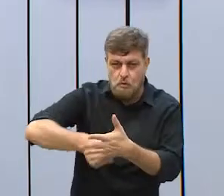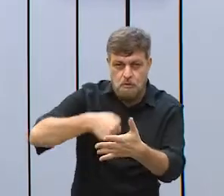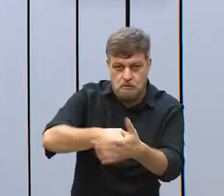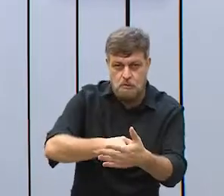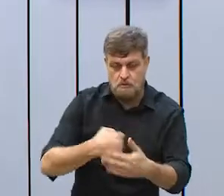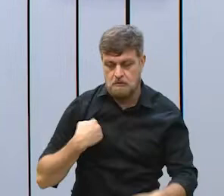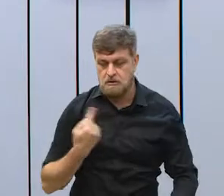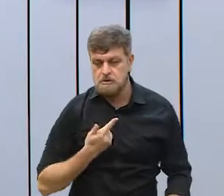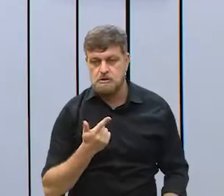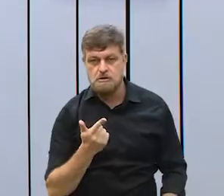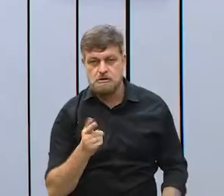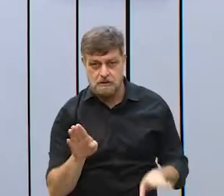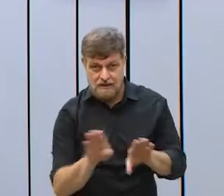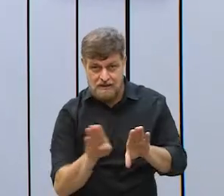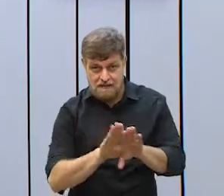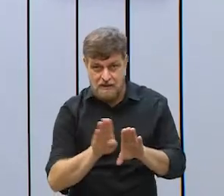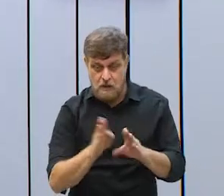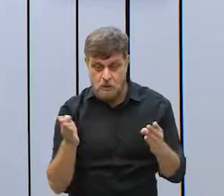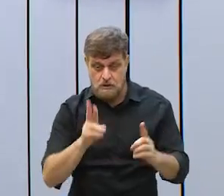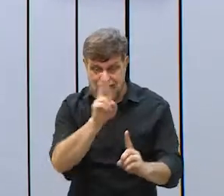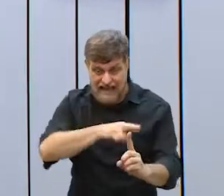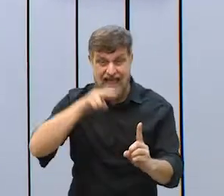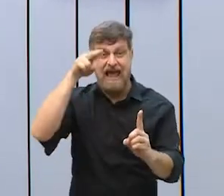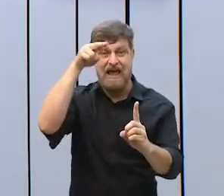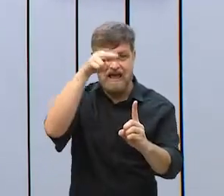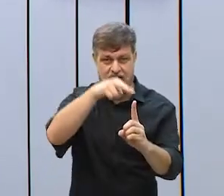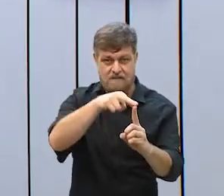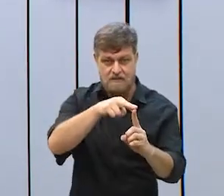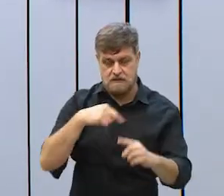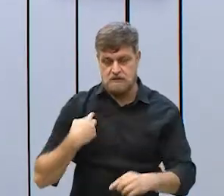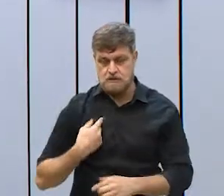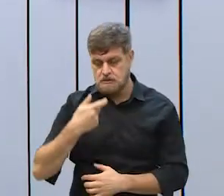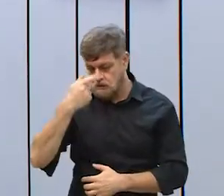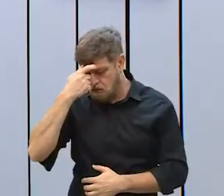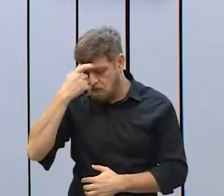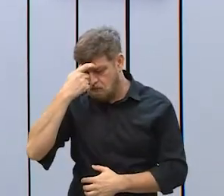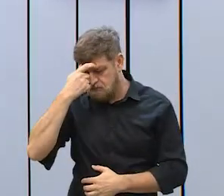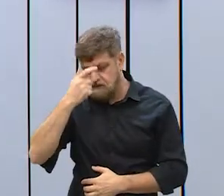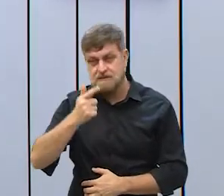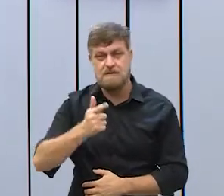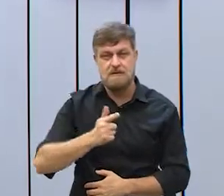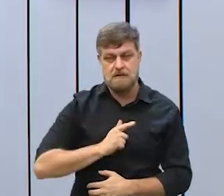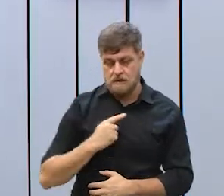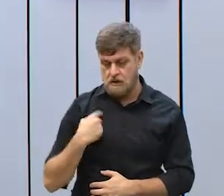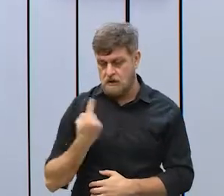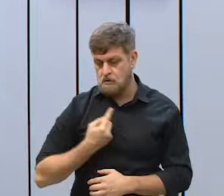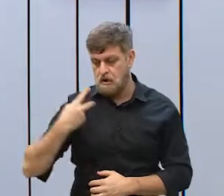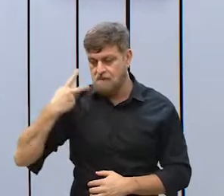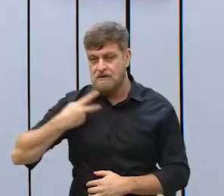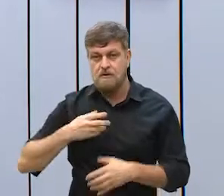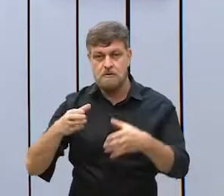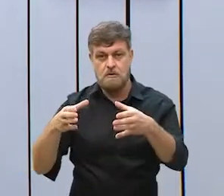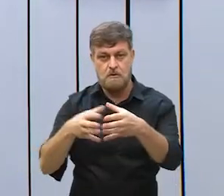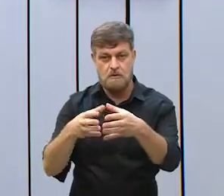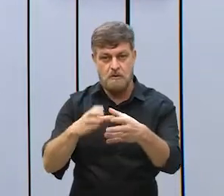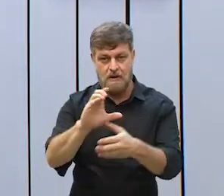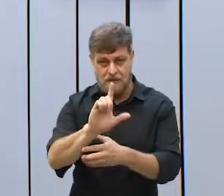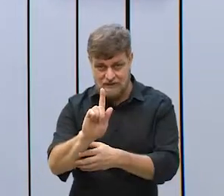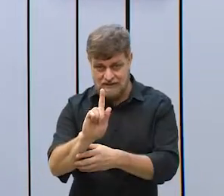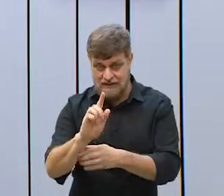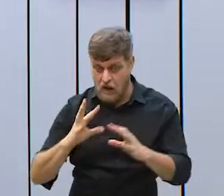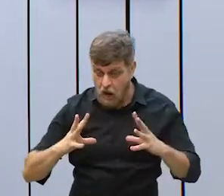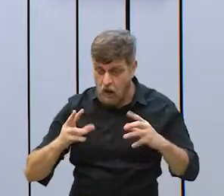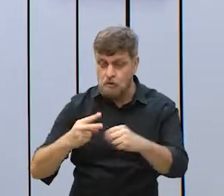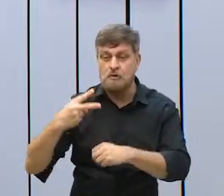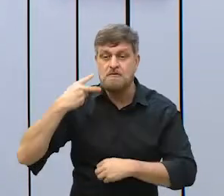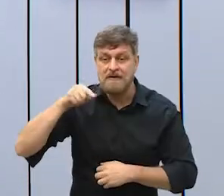gente também hoje é referência, e temos que ter essa consciência, nós vereadores do distrito, todos os vereadores do